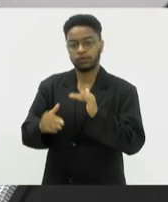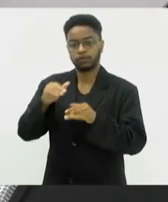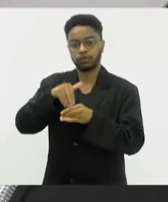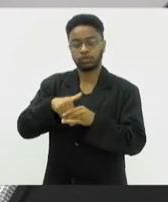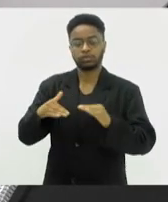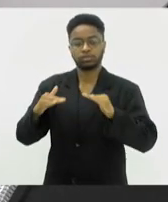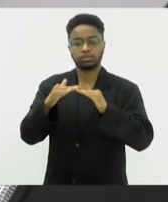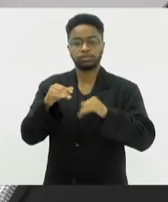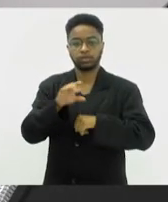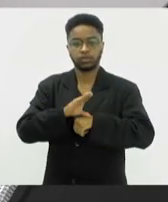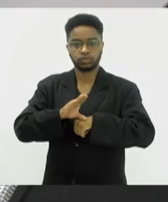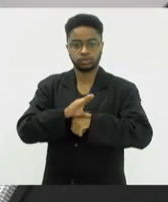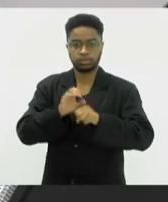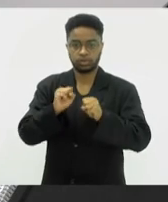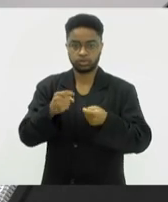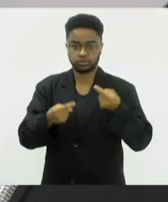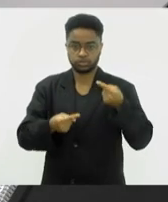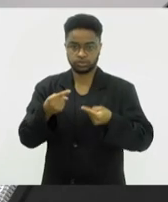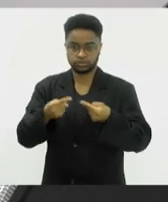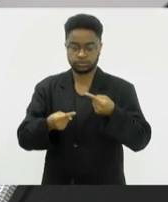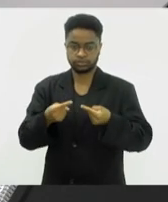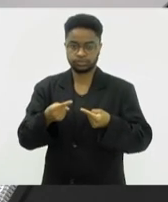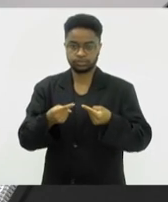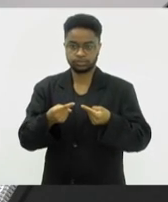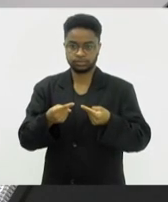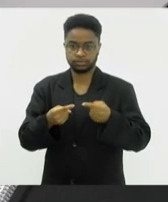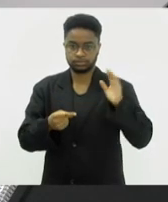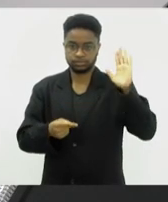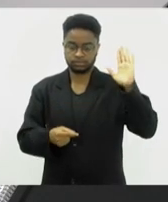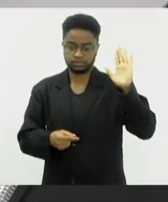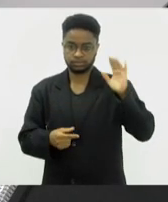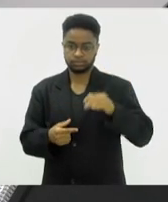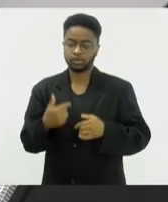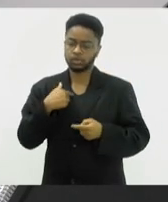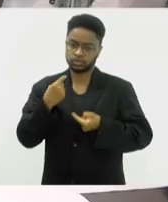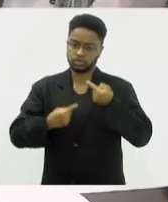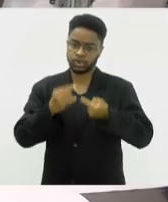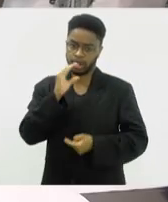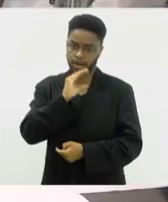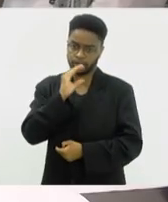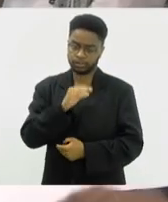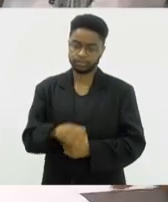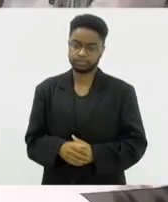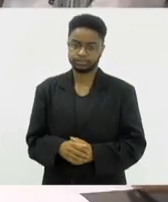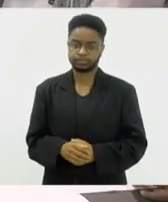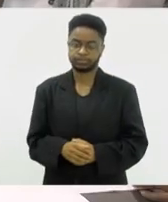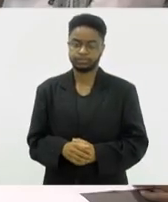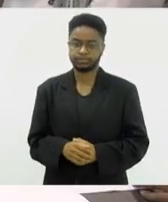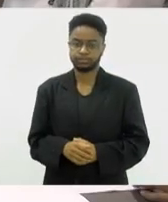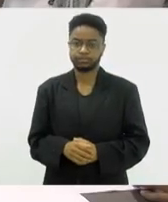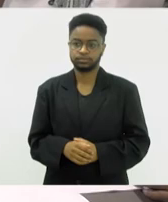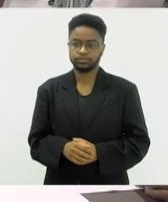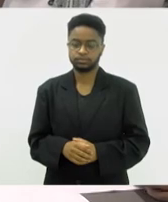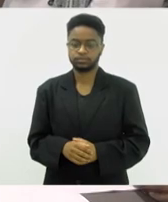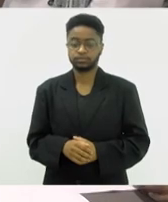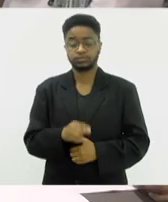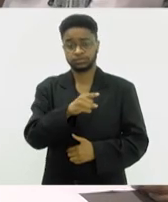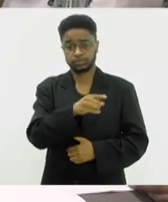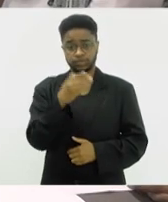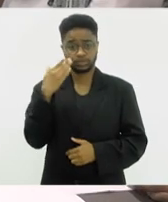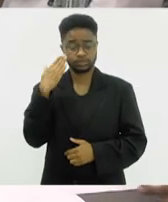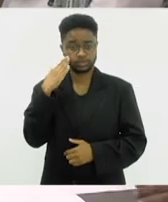constitucionalidade. Em discussão. Para discutir, presidente, rapidamente. Deputado Carlos Mink. Não, Vossa Excelência sabe que